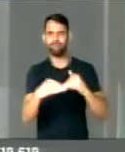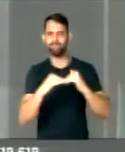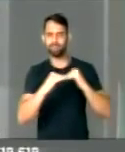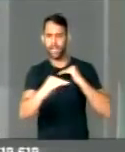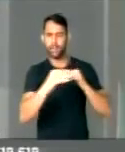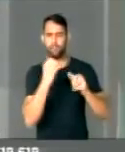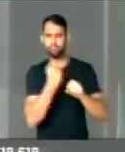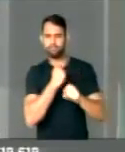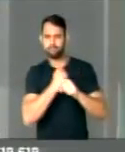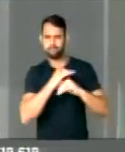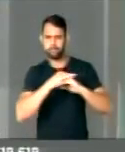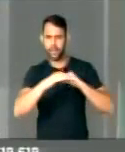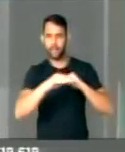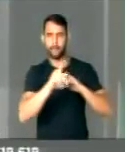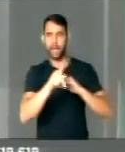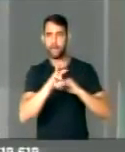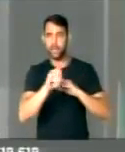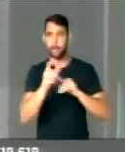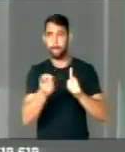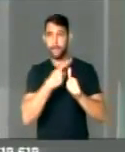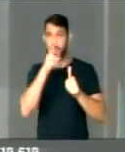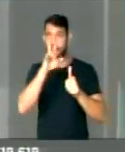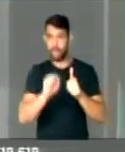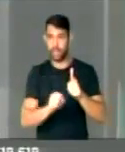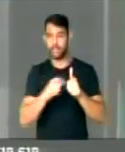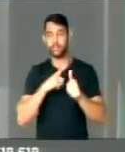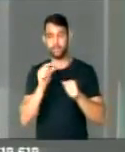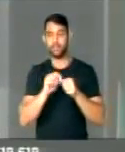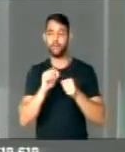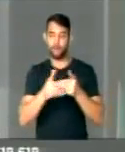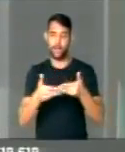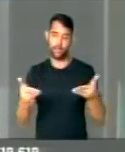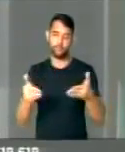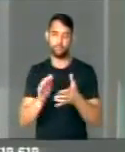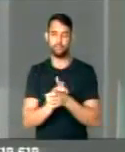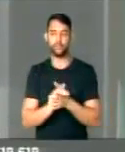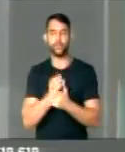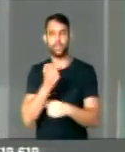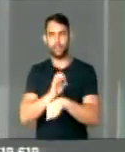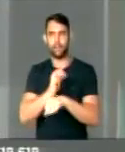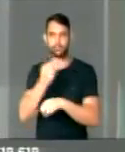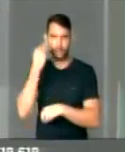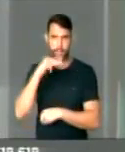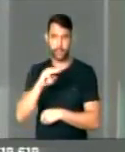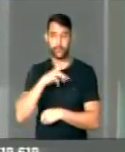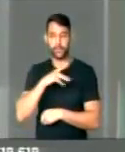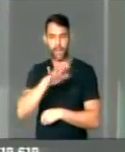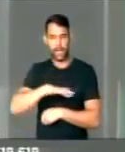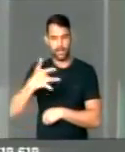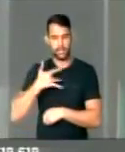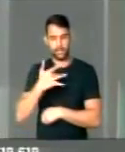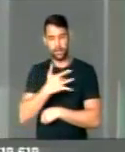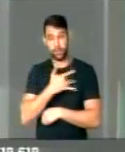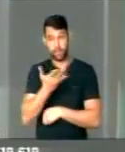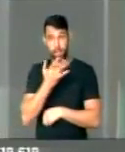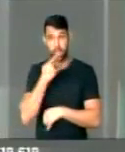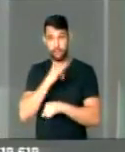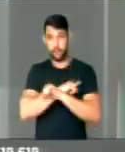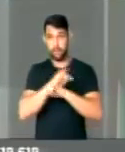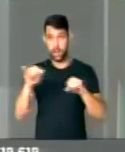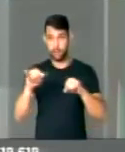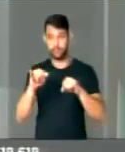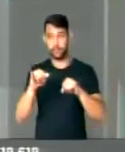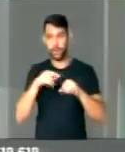em processo de pavimentação pela primeira vez sendo realizadas no nosso estado. Na saúde, quero